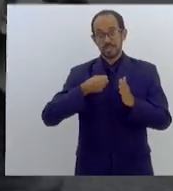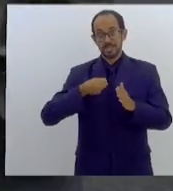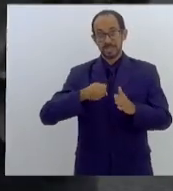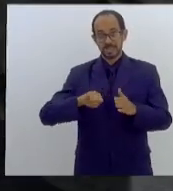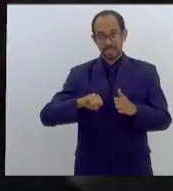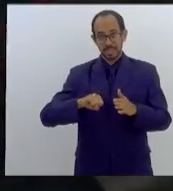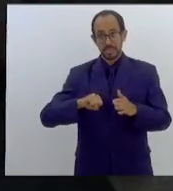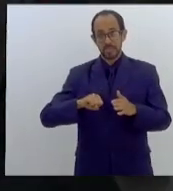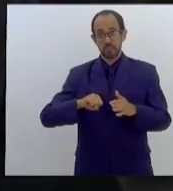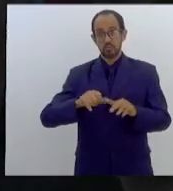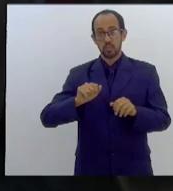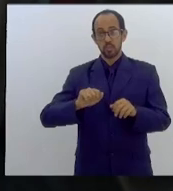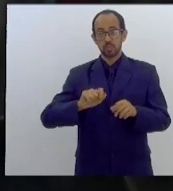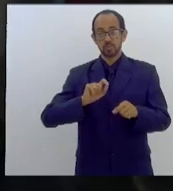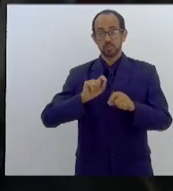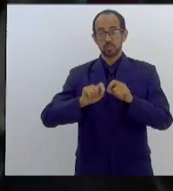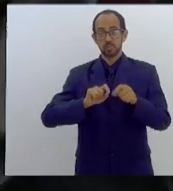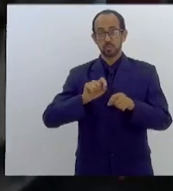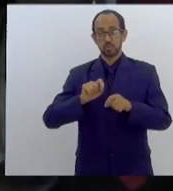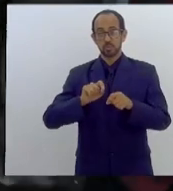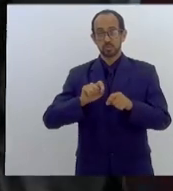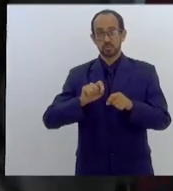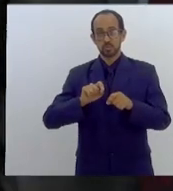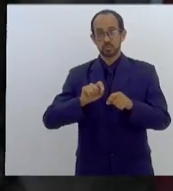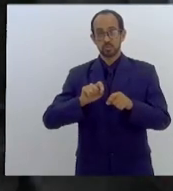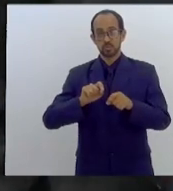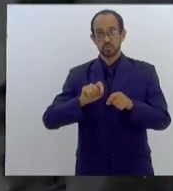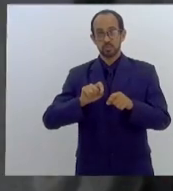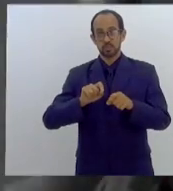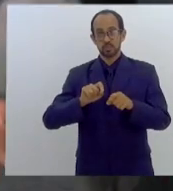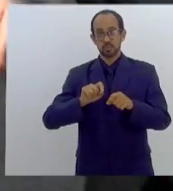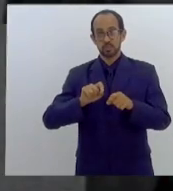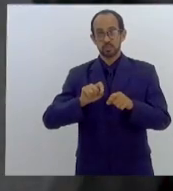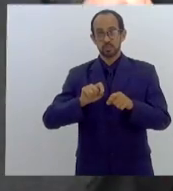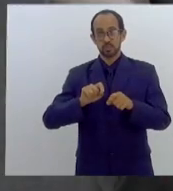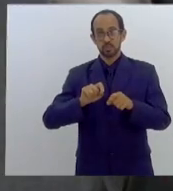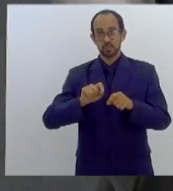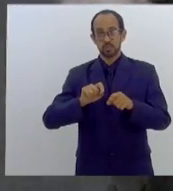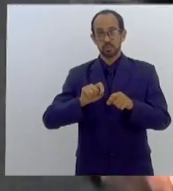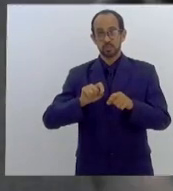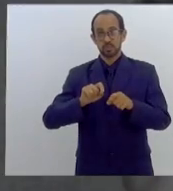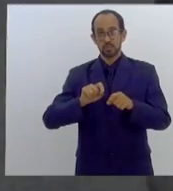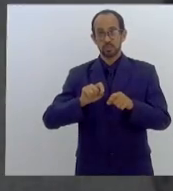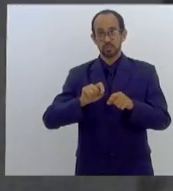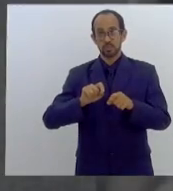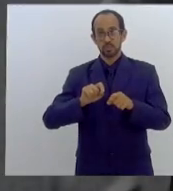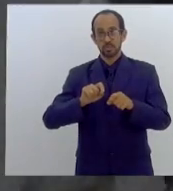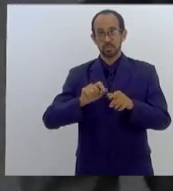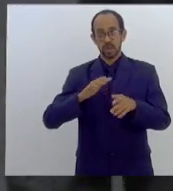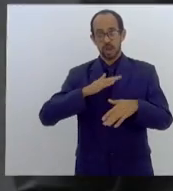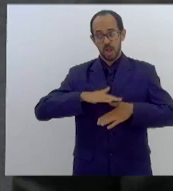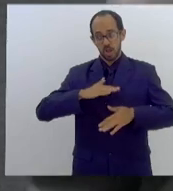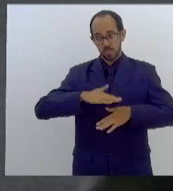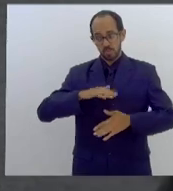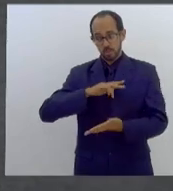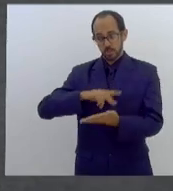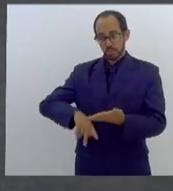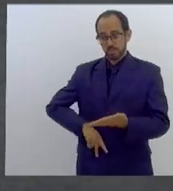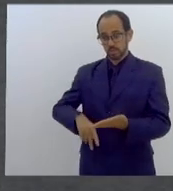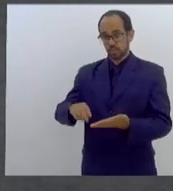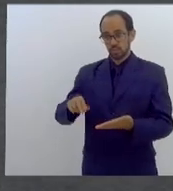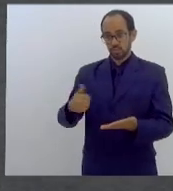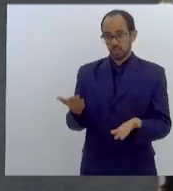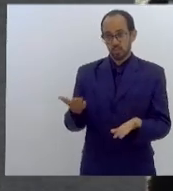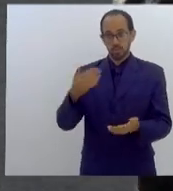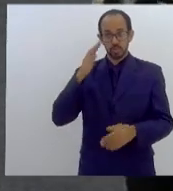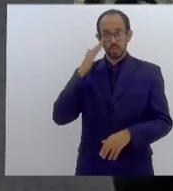sido, fosse objeto. Calma. Não, a senhora retirou agora. Mas no início da. Calma, presidente. Então eu entendi errado. Eu